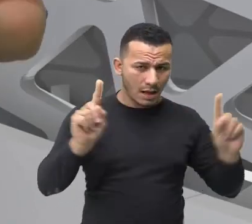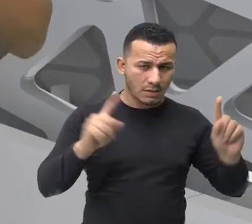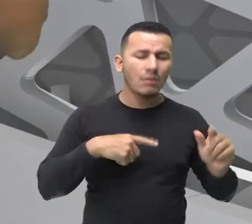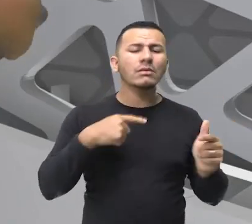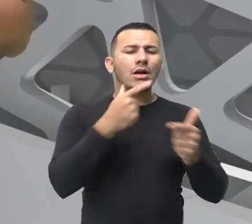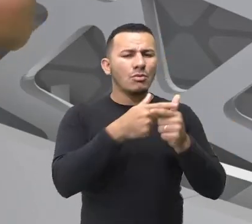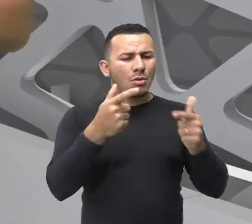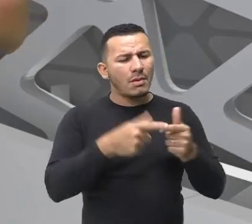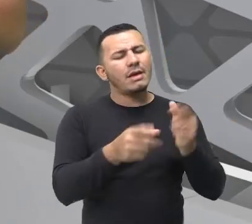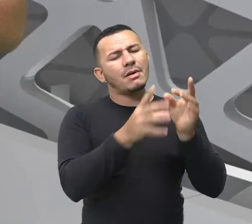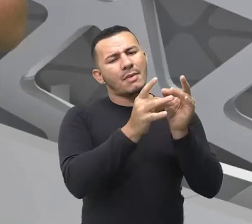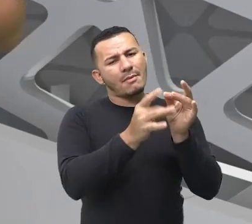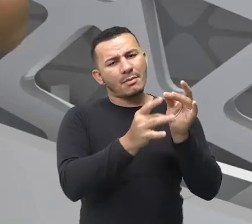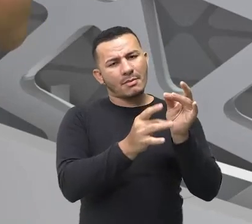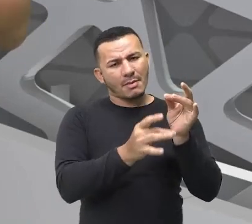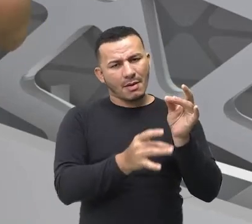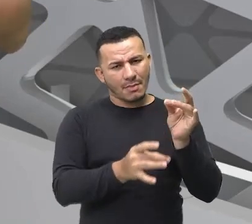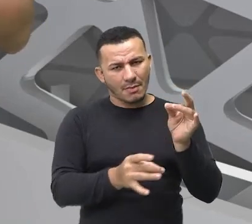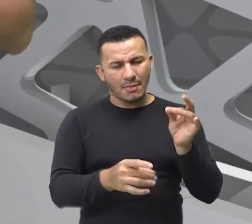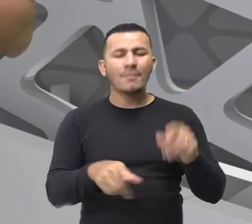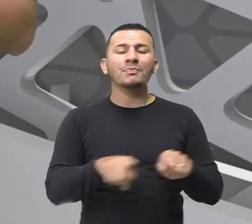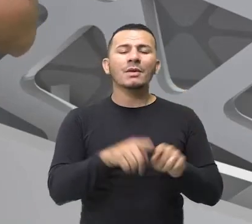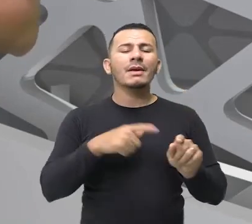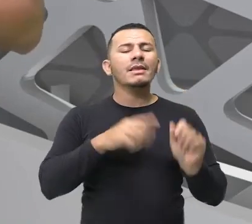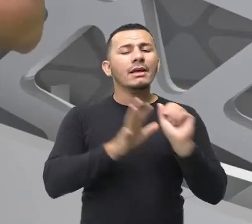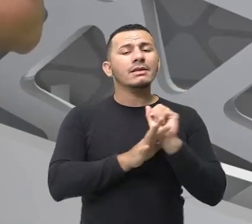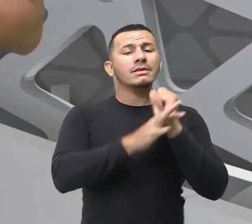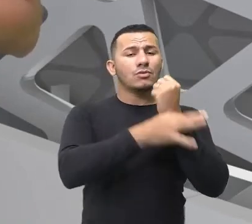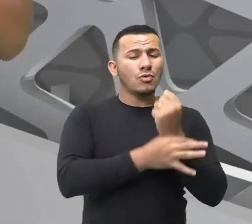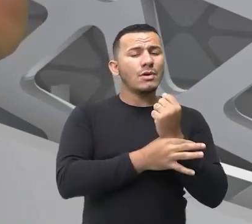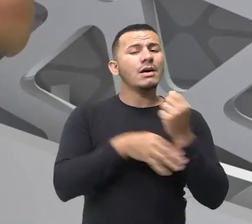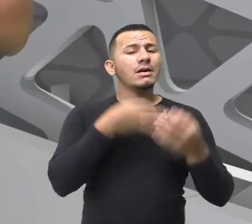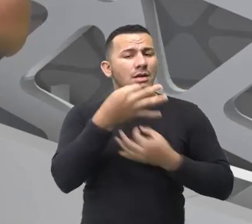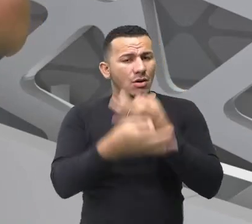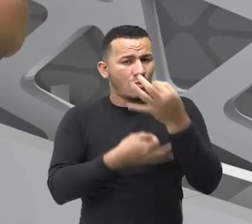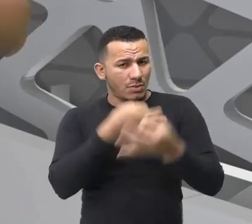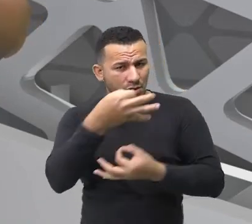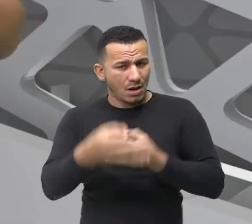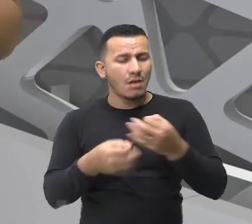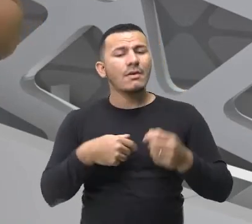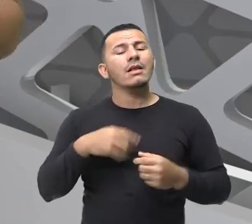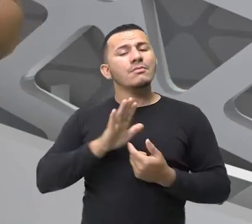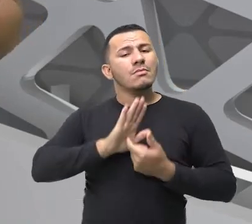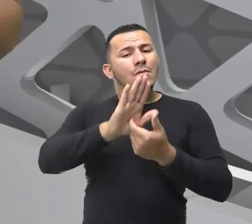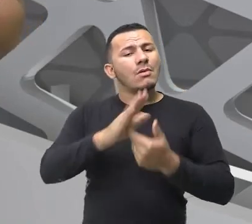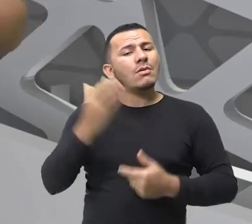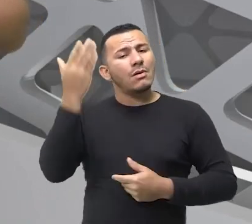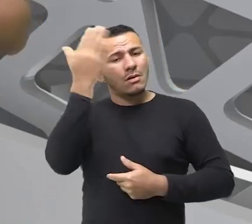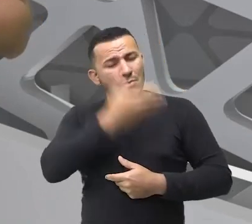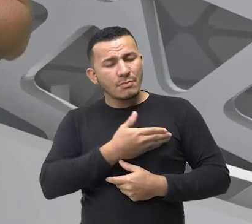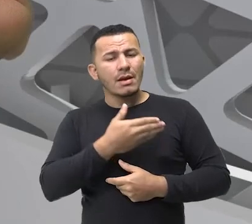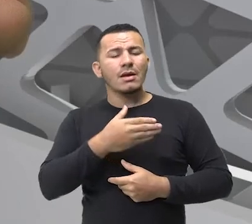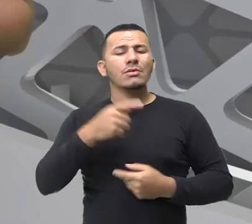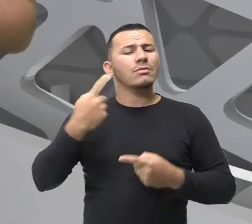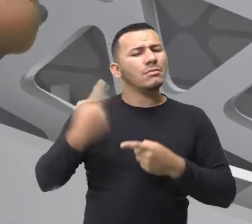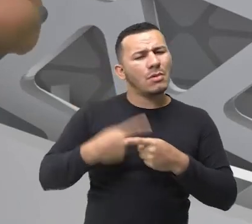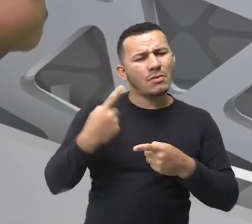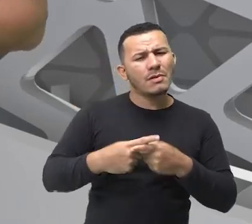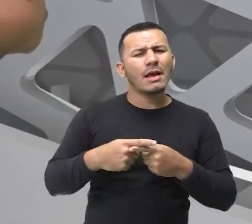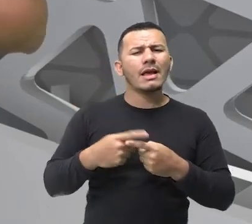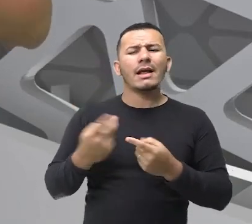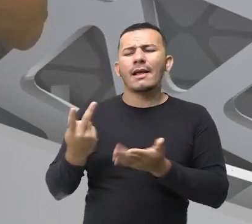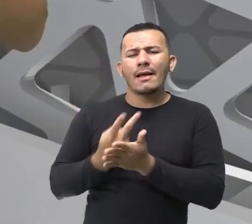o problema se faz também a sustentação desse problema ou seja apresentando argumentos os